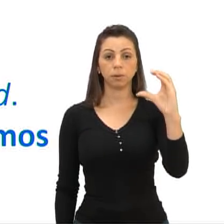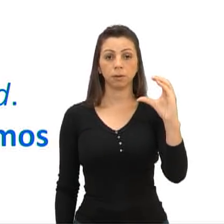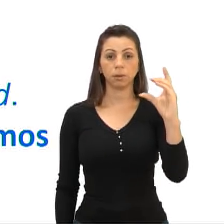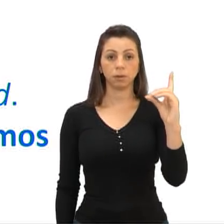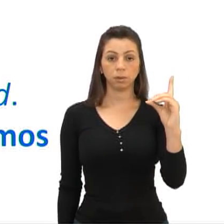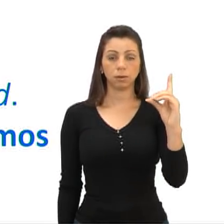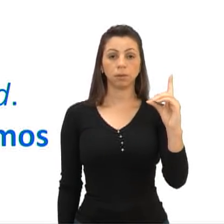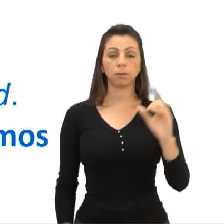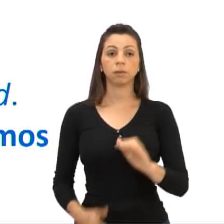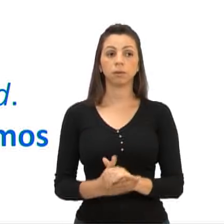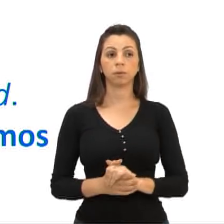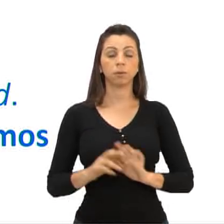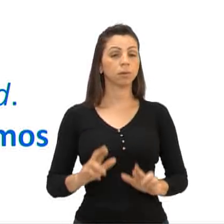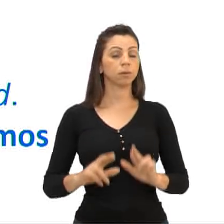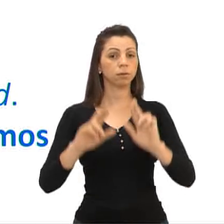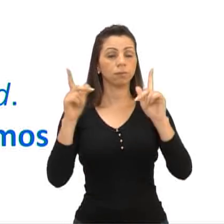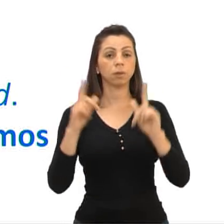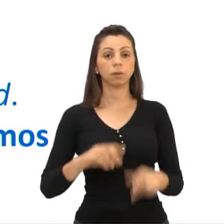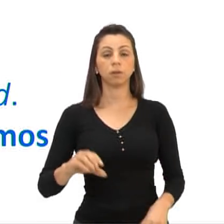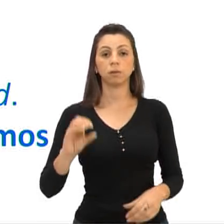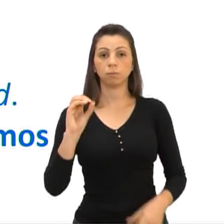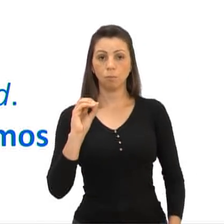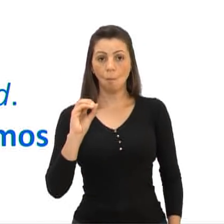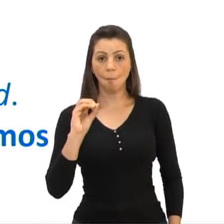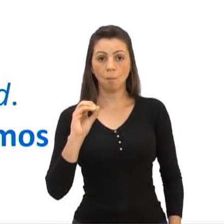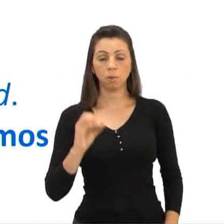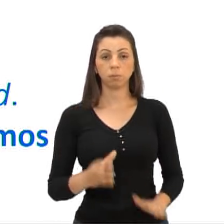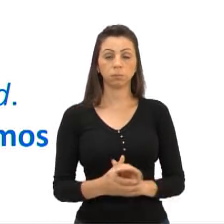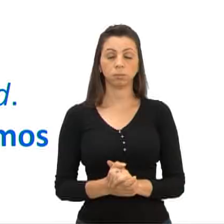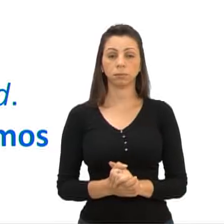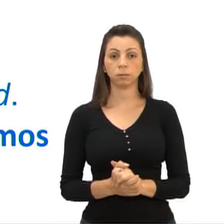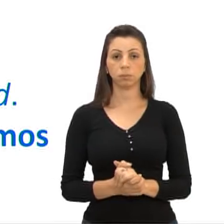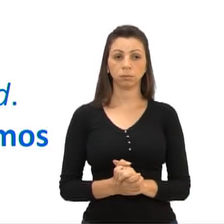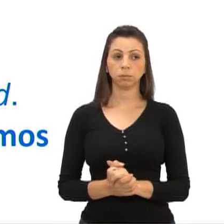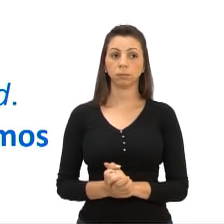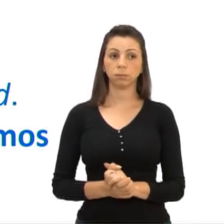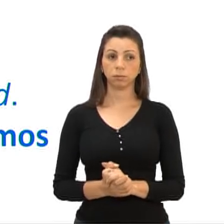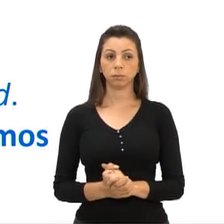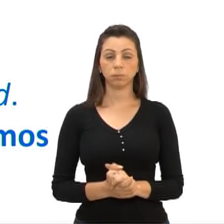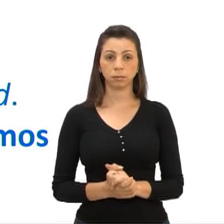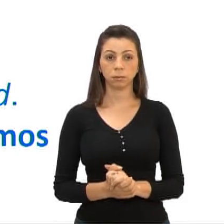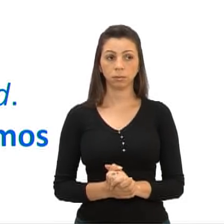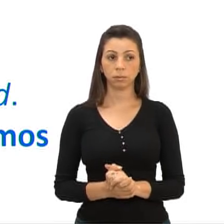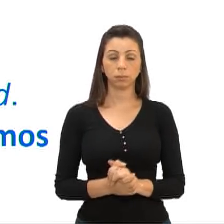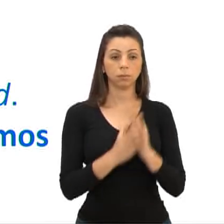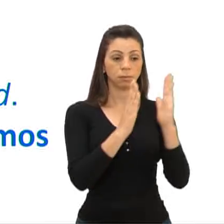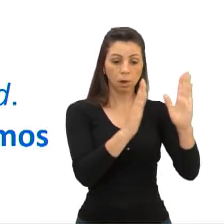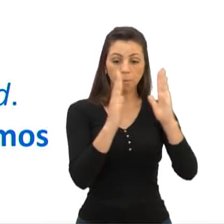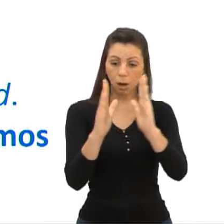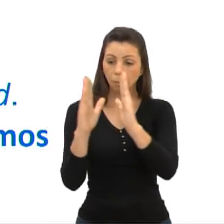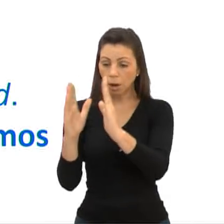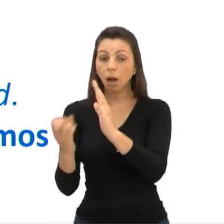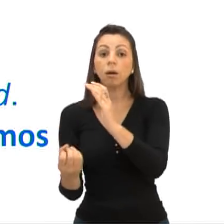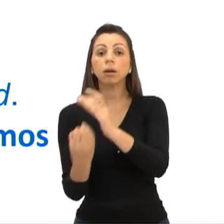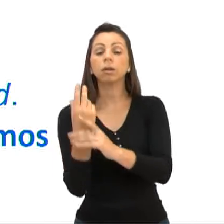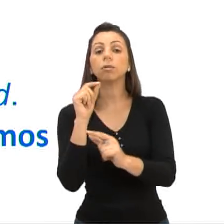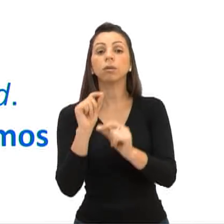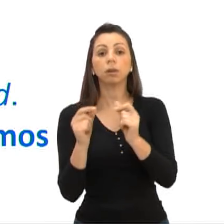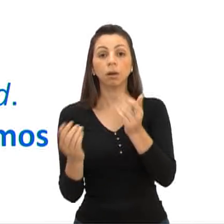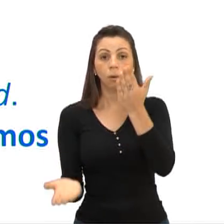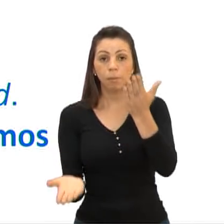D, diferentes de zero, tomados nesta ordem, formam uma proporção.